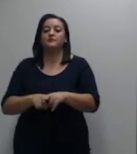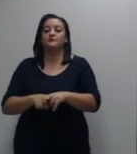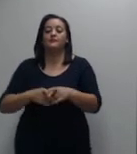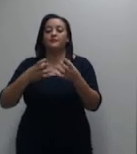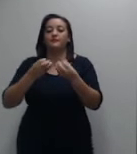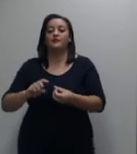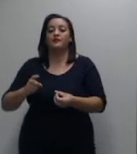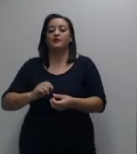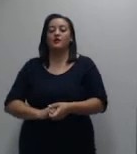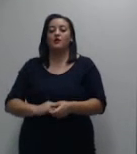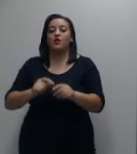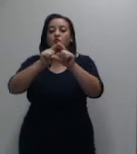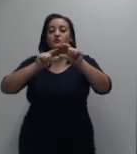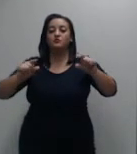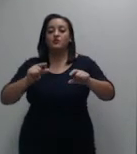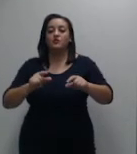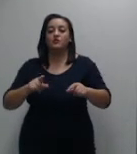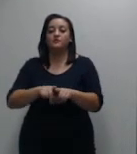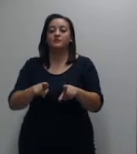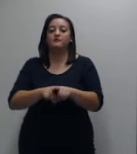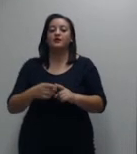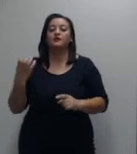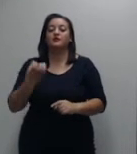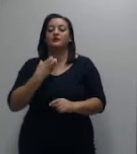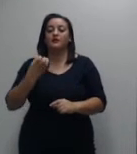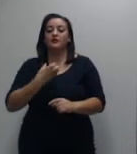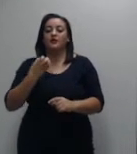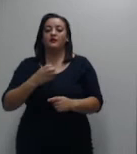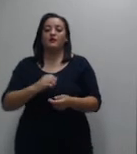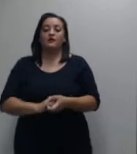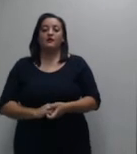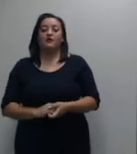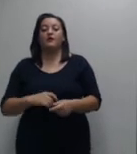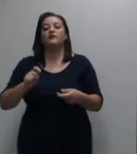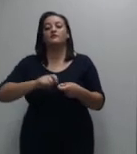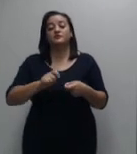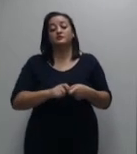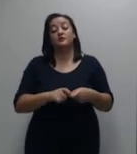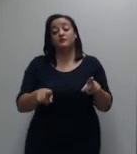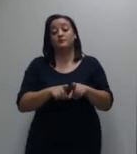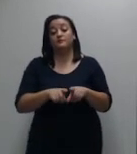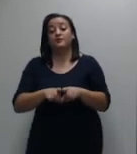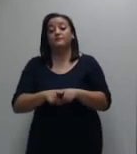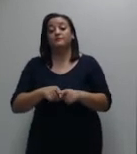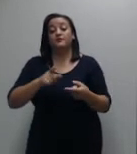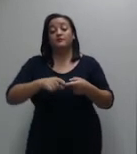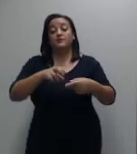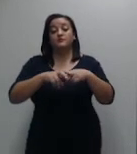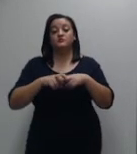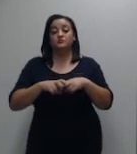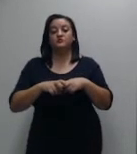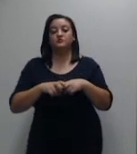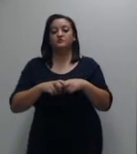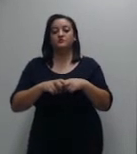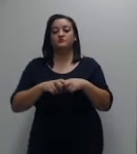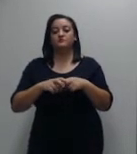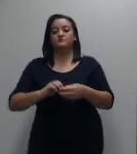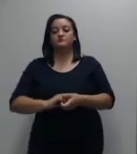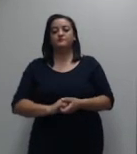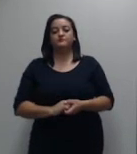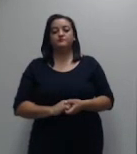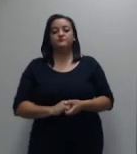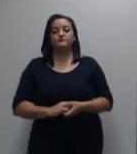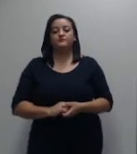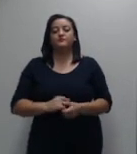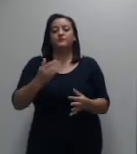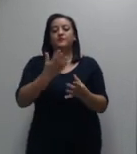o título executivo que se pretende executar provisoriamente e portanto é os